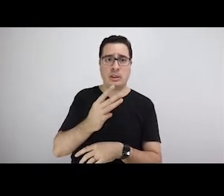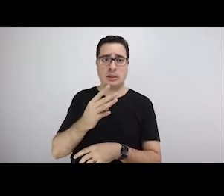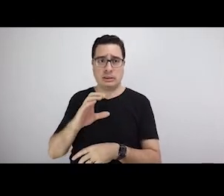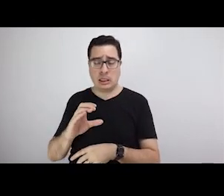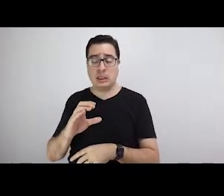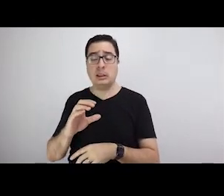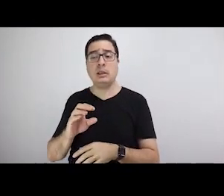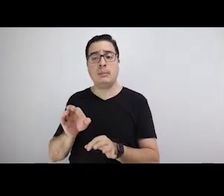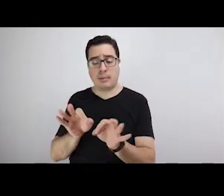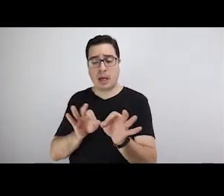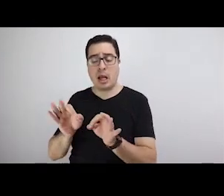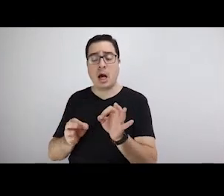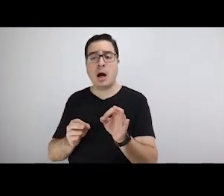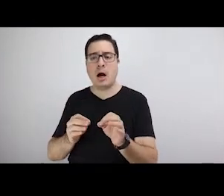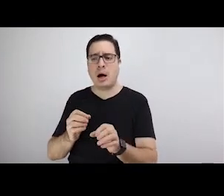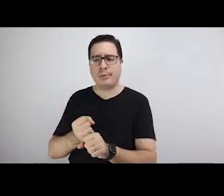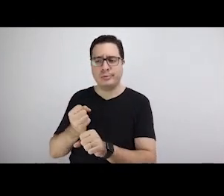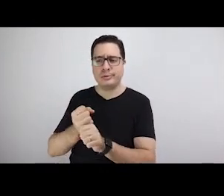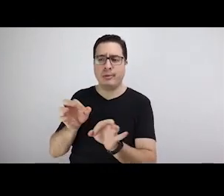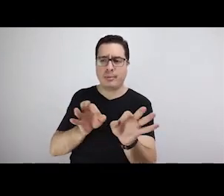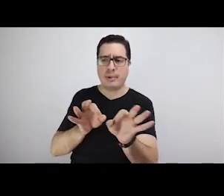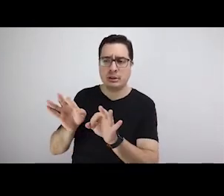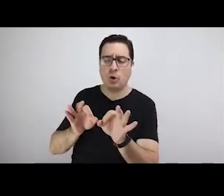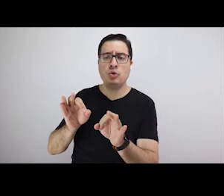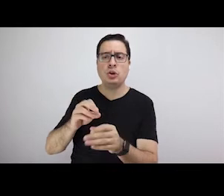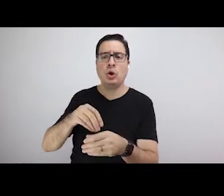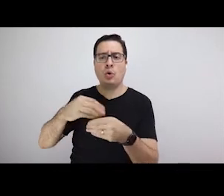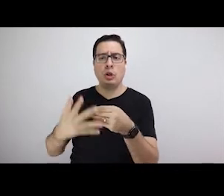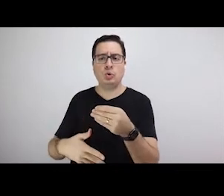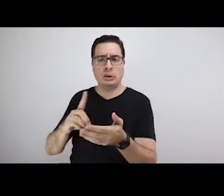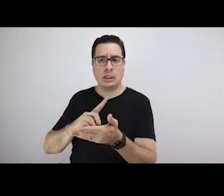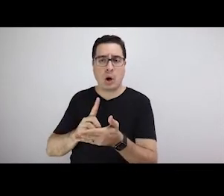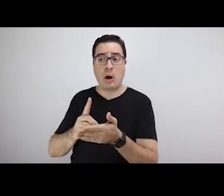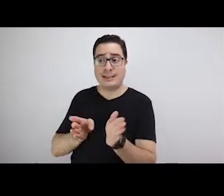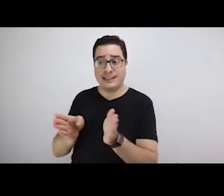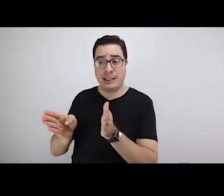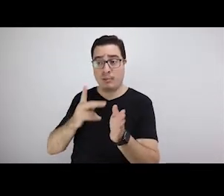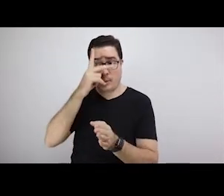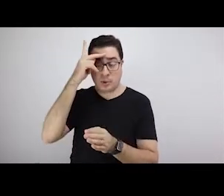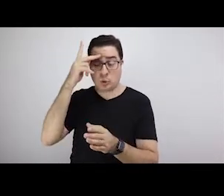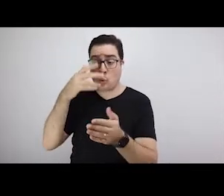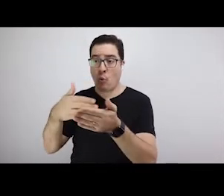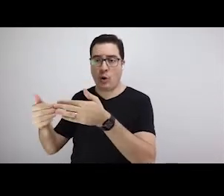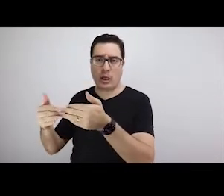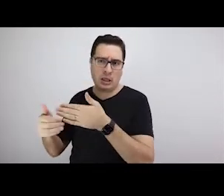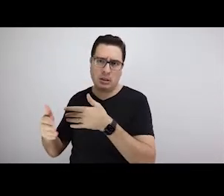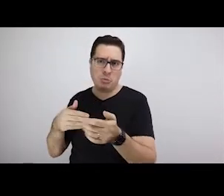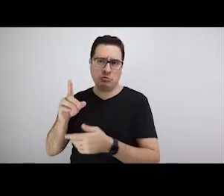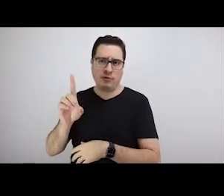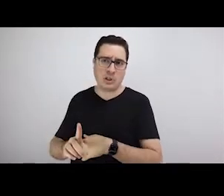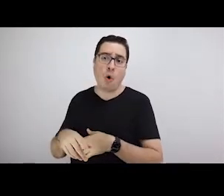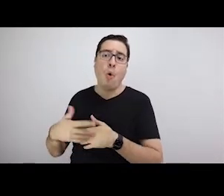construção de conteúdos digitais com qualidade e acessíveis a qualquer pessoa, independentemente de sua deficiência e ou